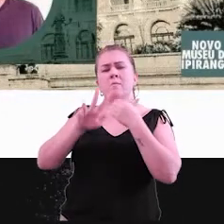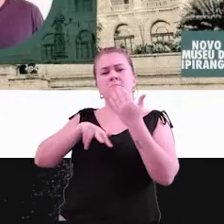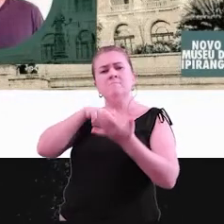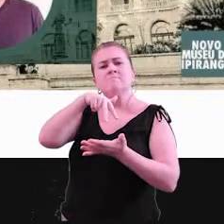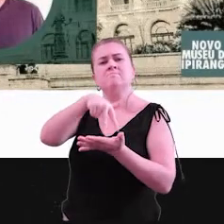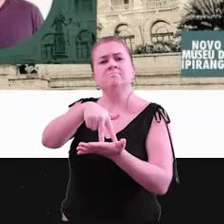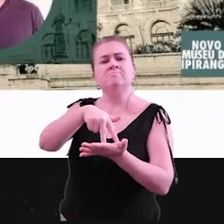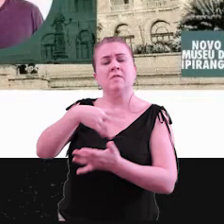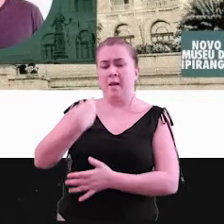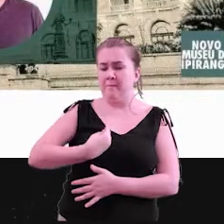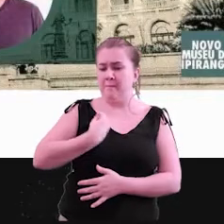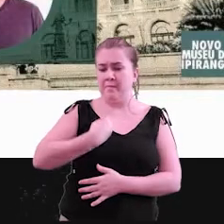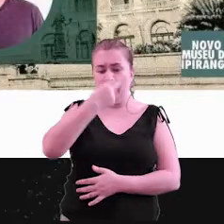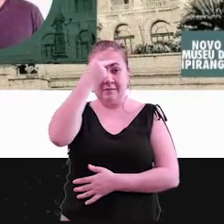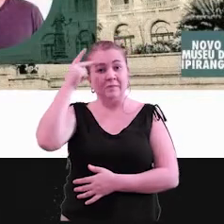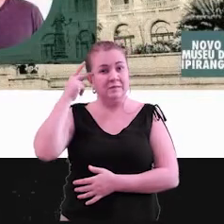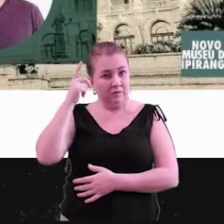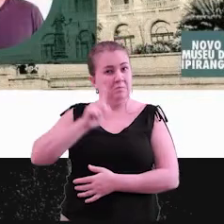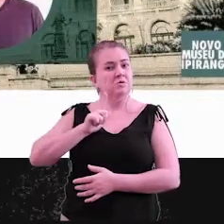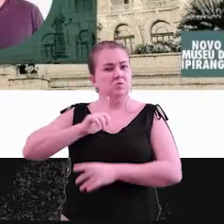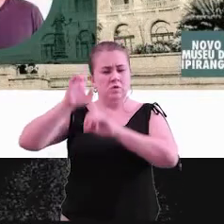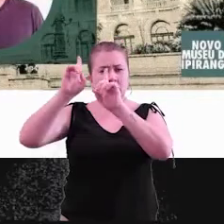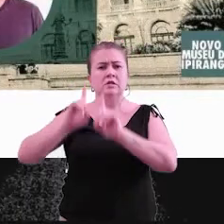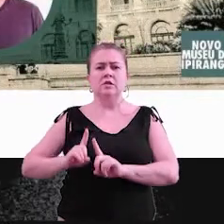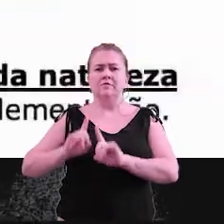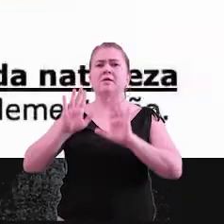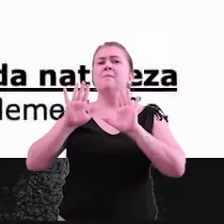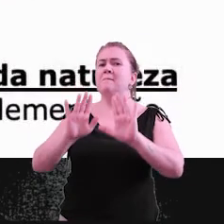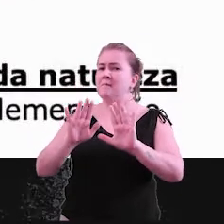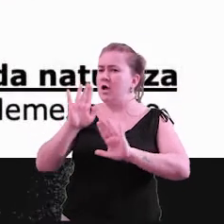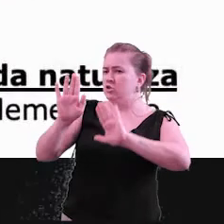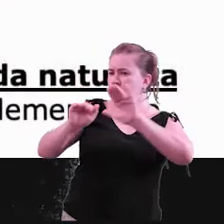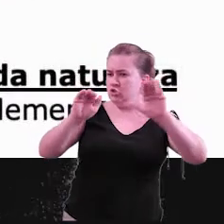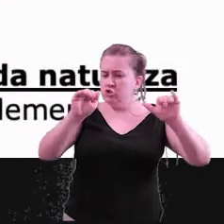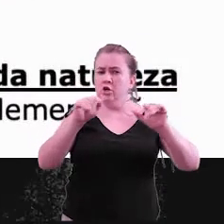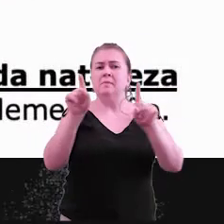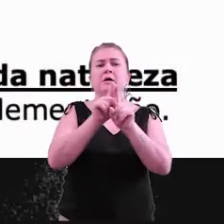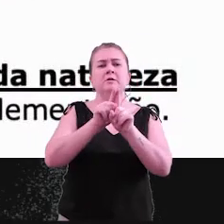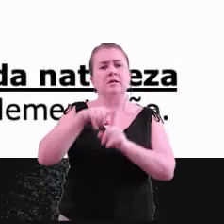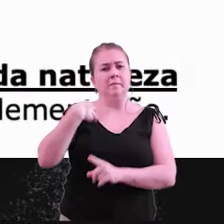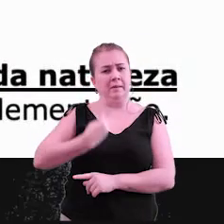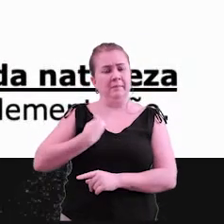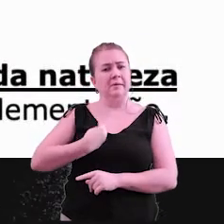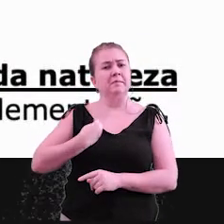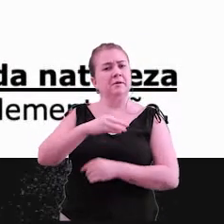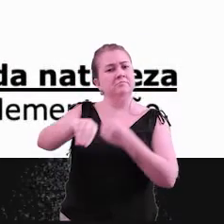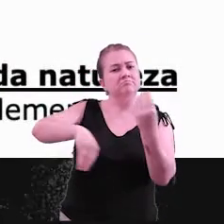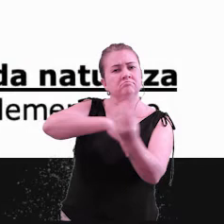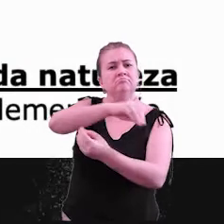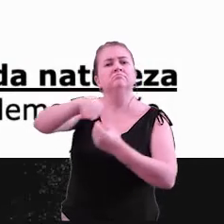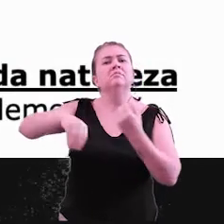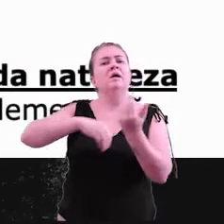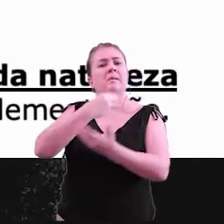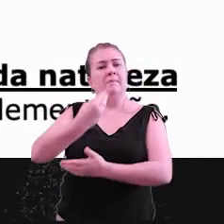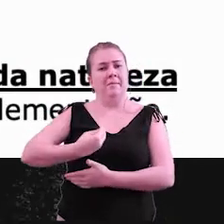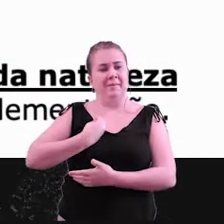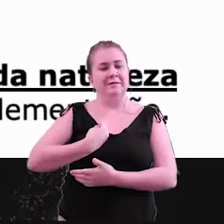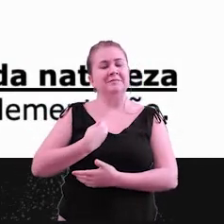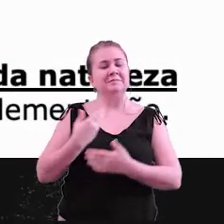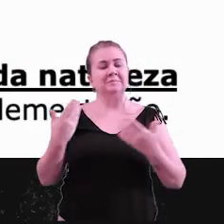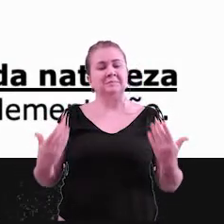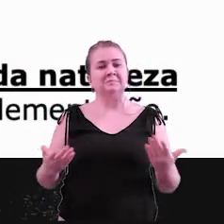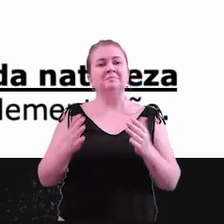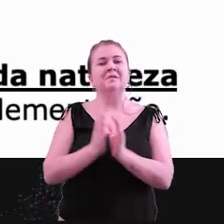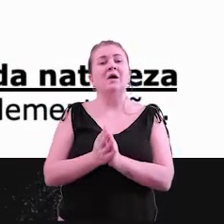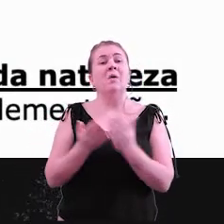pessoas, não só, né, para elas, com elas, mas feitas por elas, né? Então, para fechar, a gente,